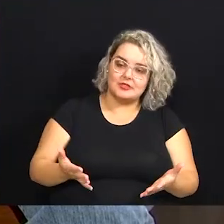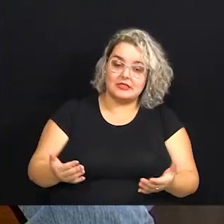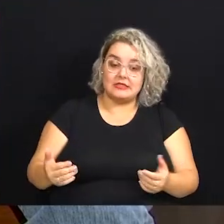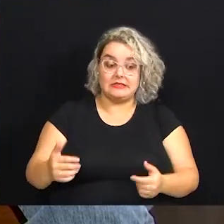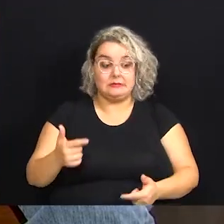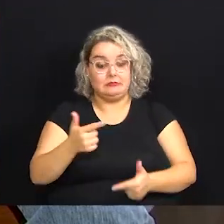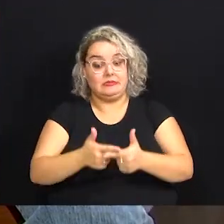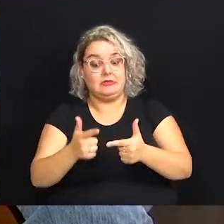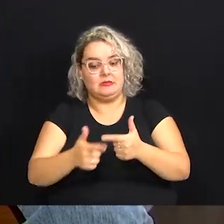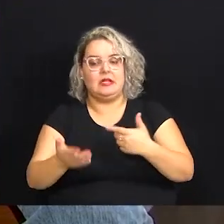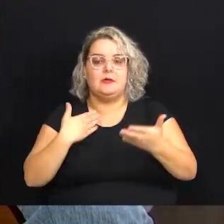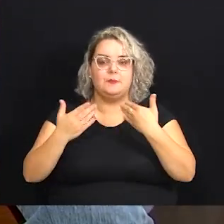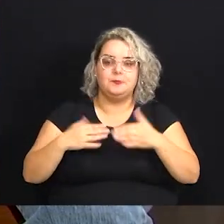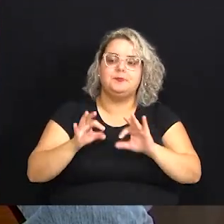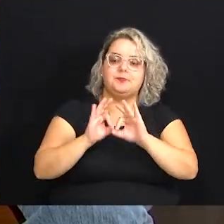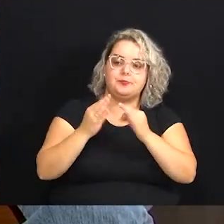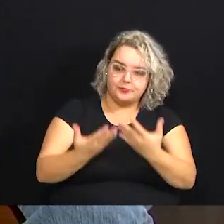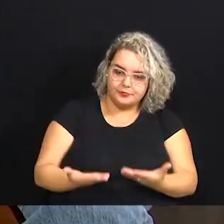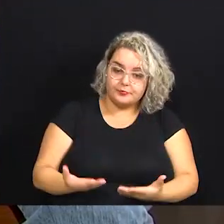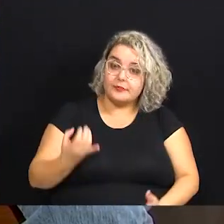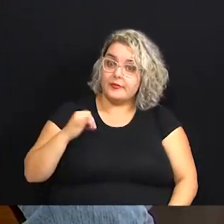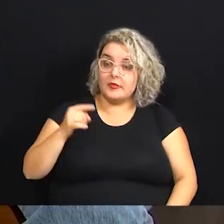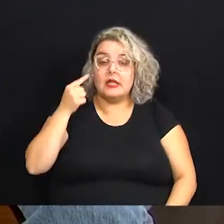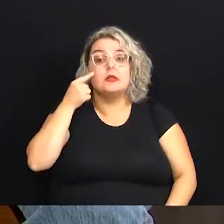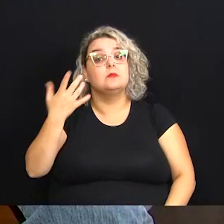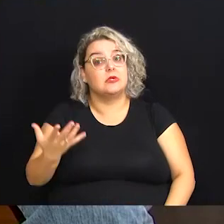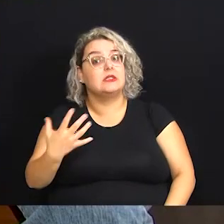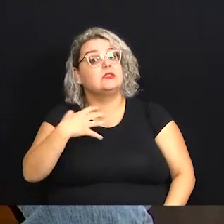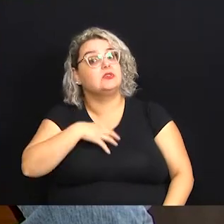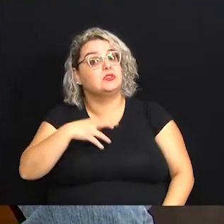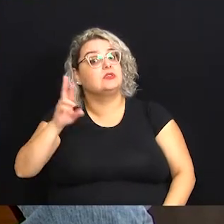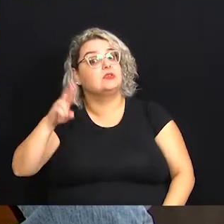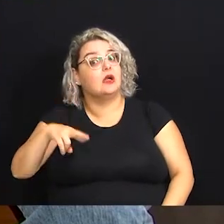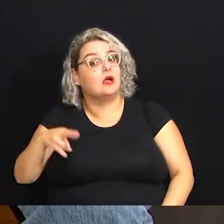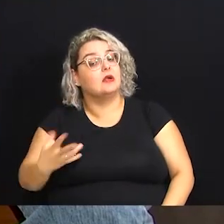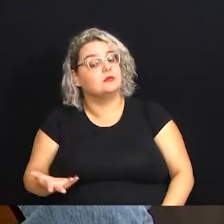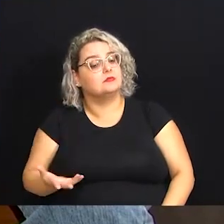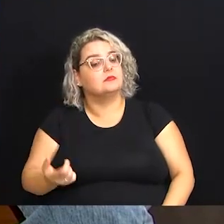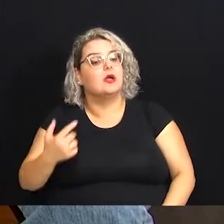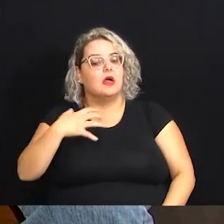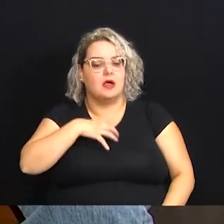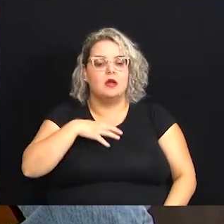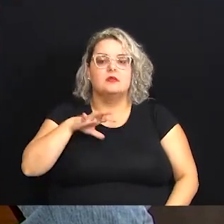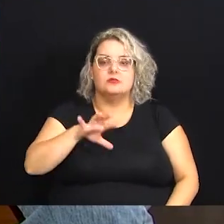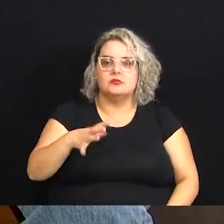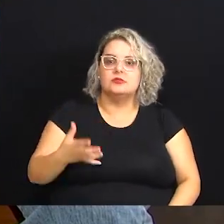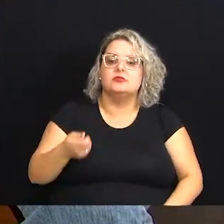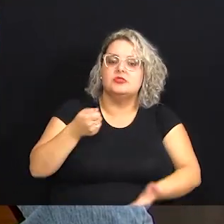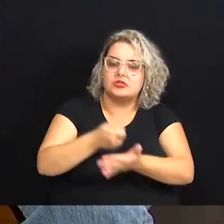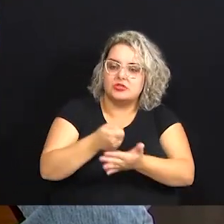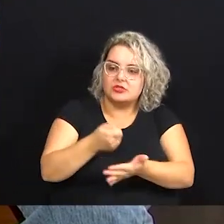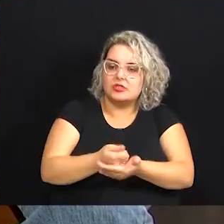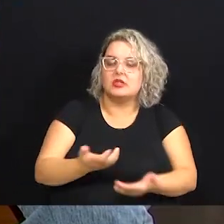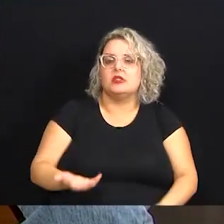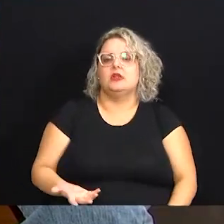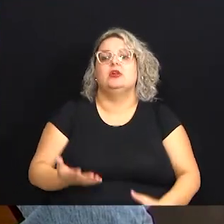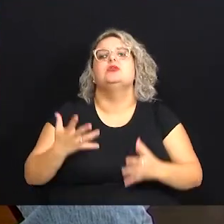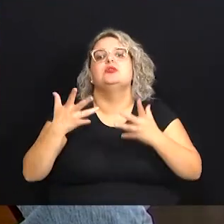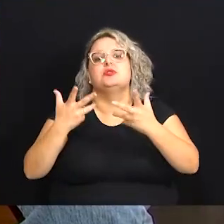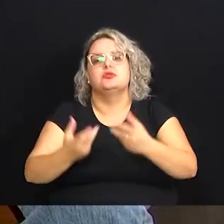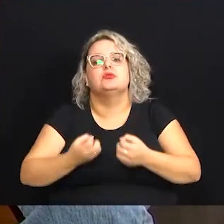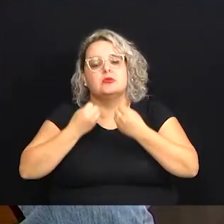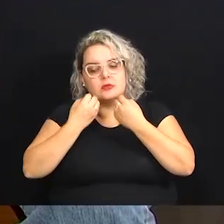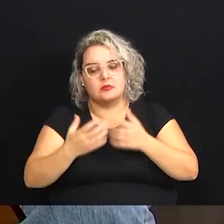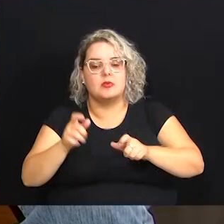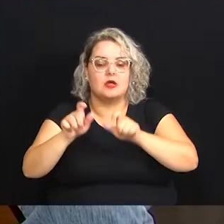um tabu nas conversas das famílias, porque se a gente for pensar de forma racional, é uma forma da gente garantir que tudo